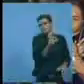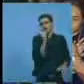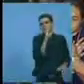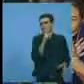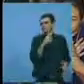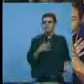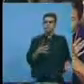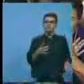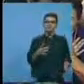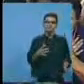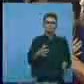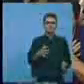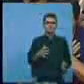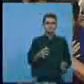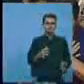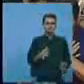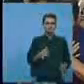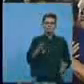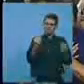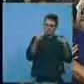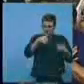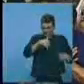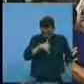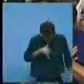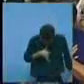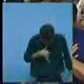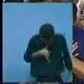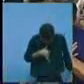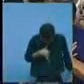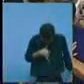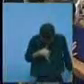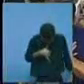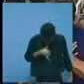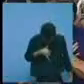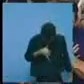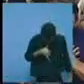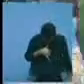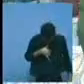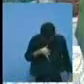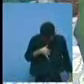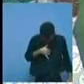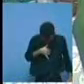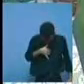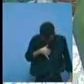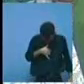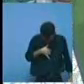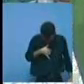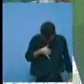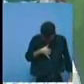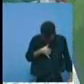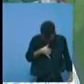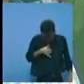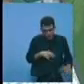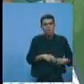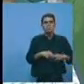independente das angústias e depressões que invadem os corações de milhares de irmãos e irmãs nossos espalhados